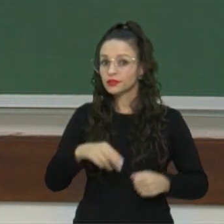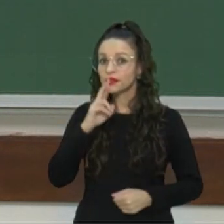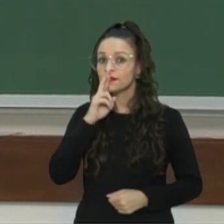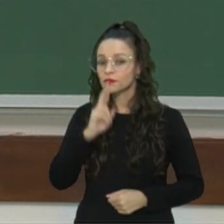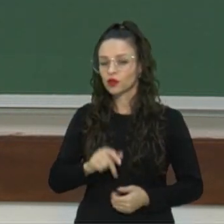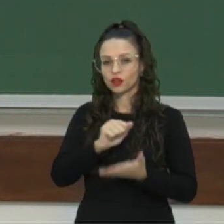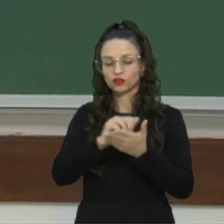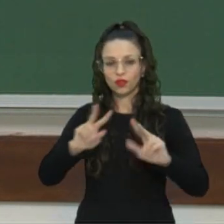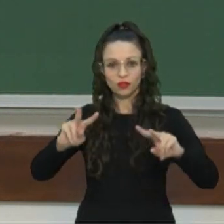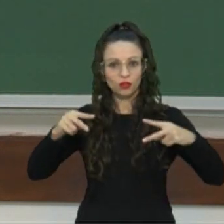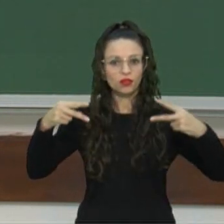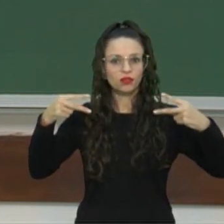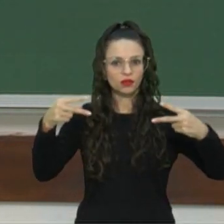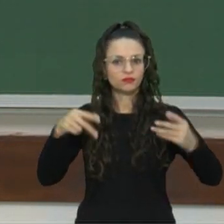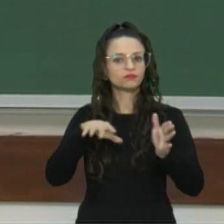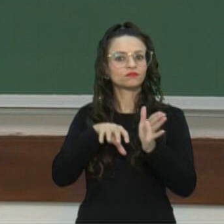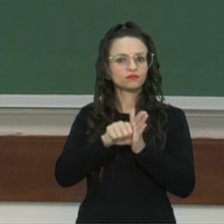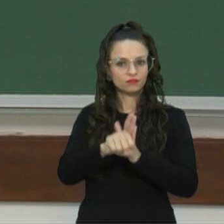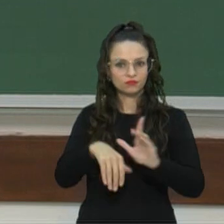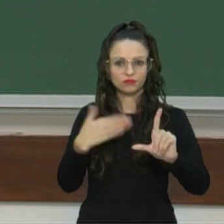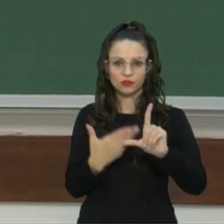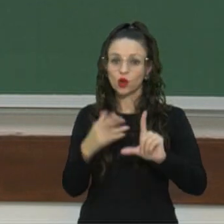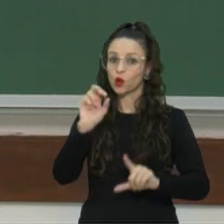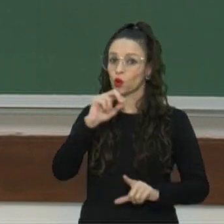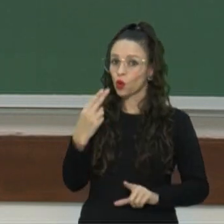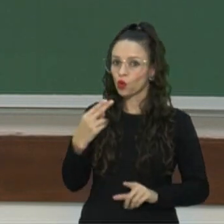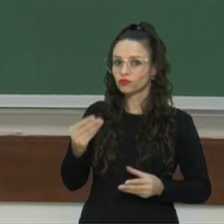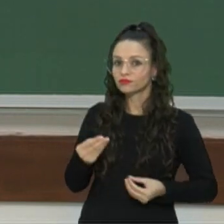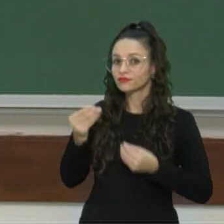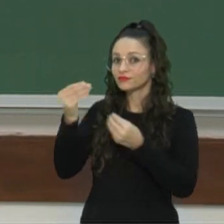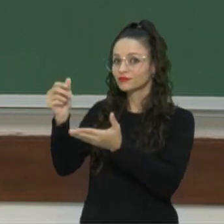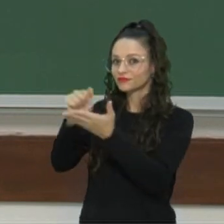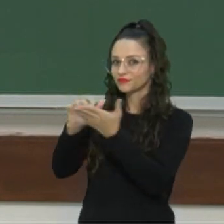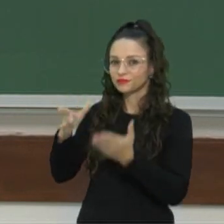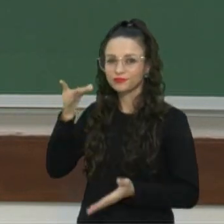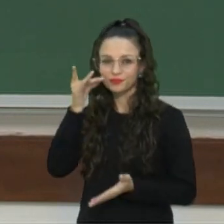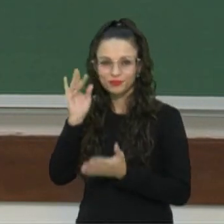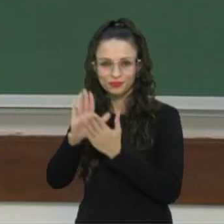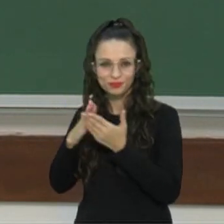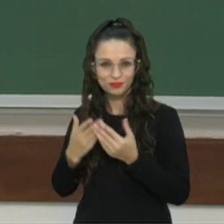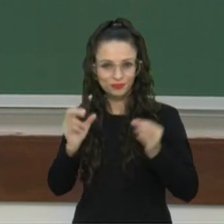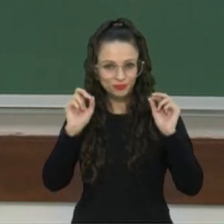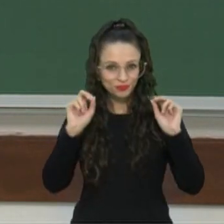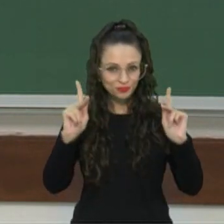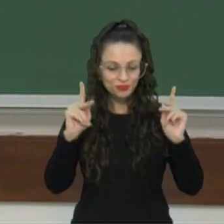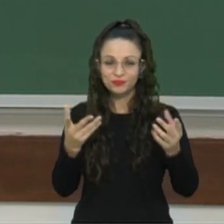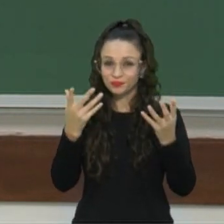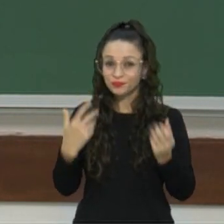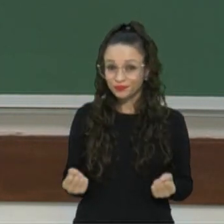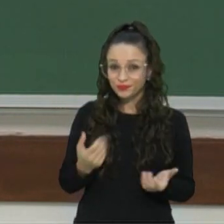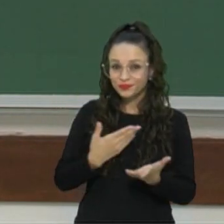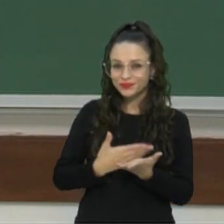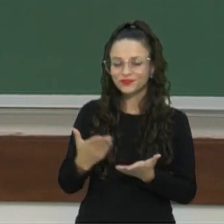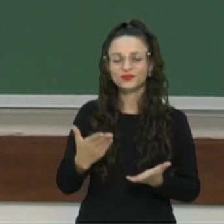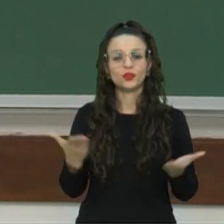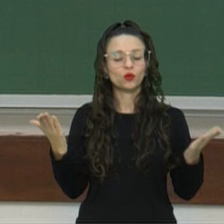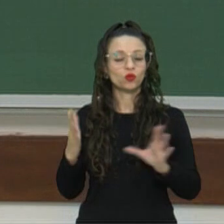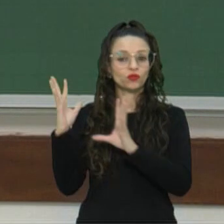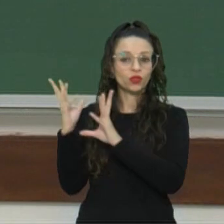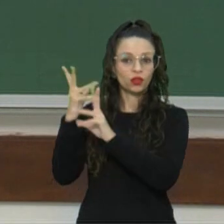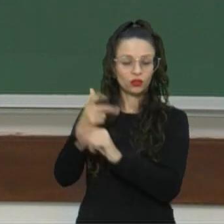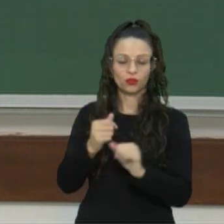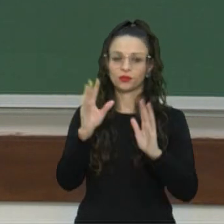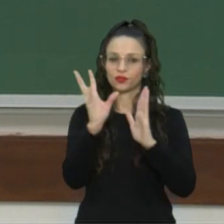do Classroom ou entregue a atividade impressa na escola. Vamos começar? Hoje nós vamos fazer uma retomada